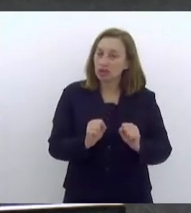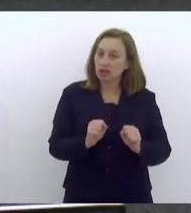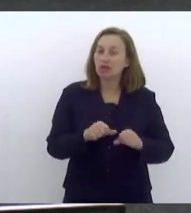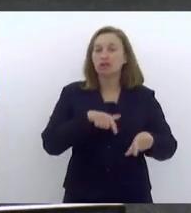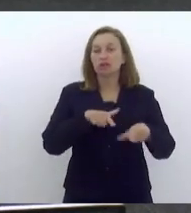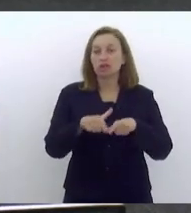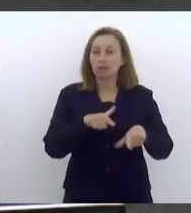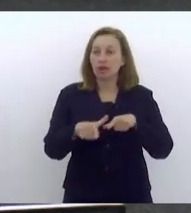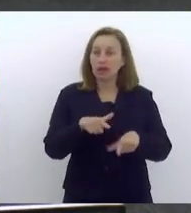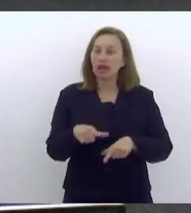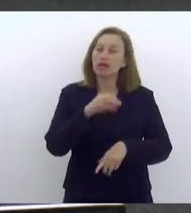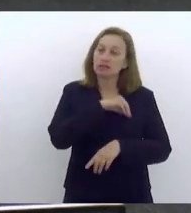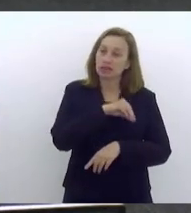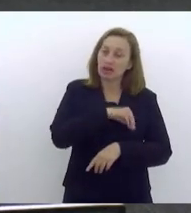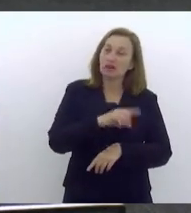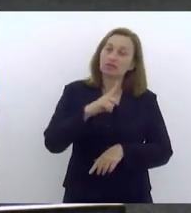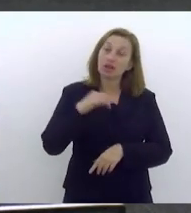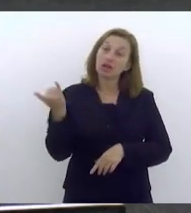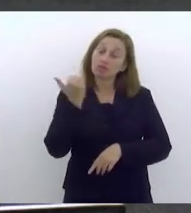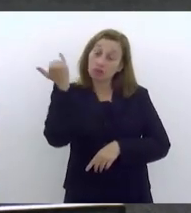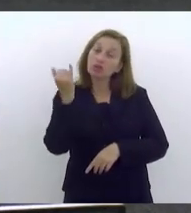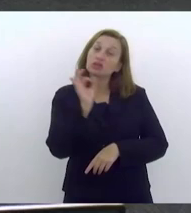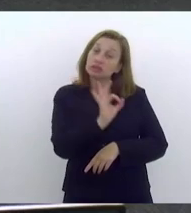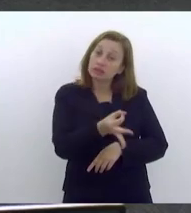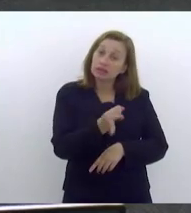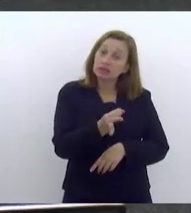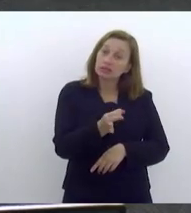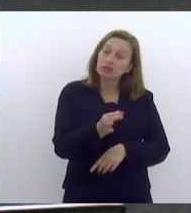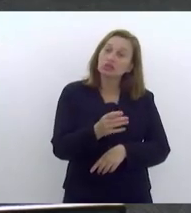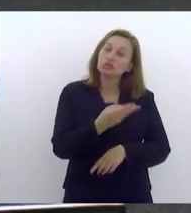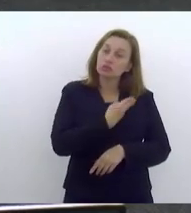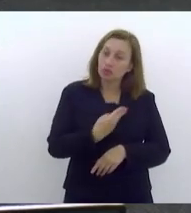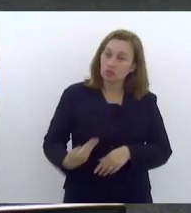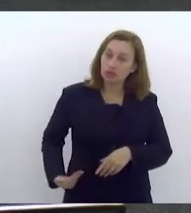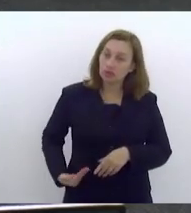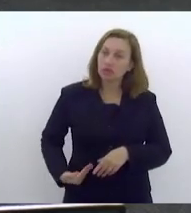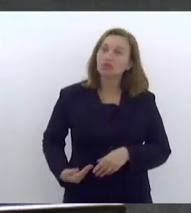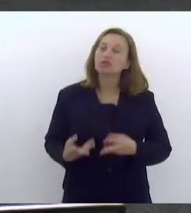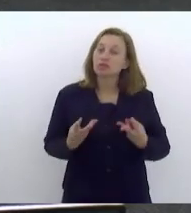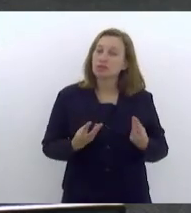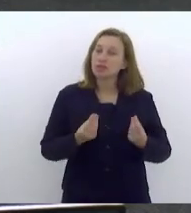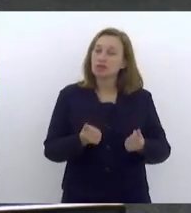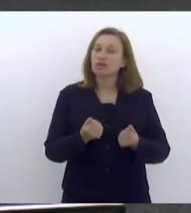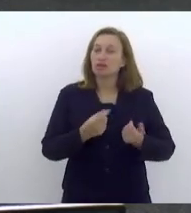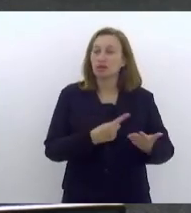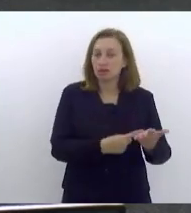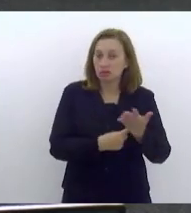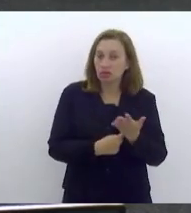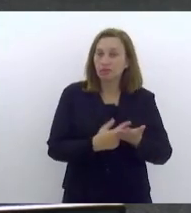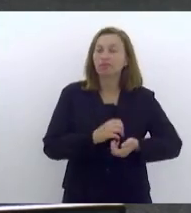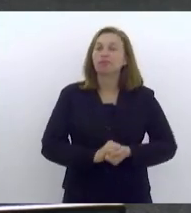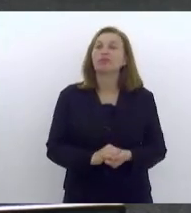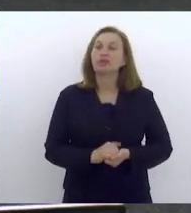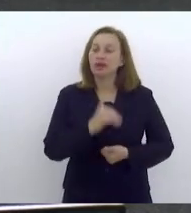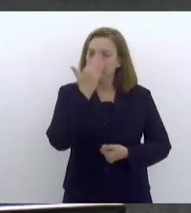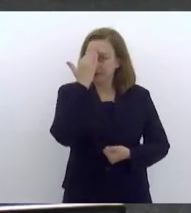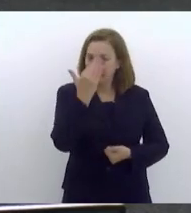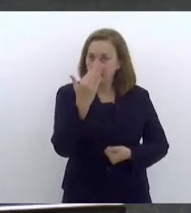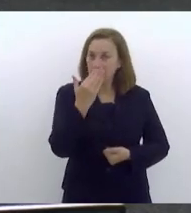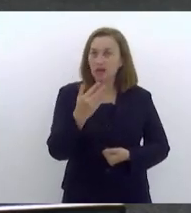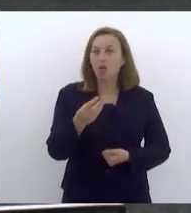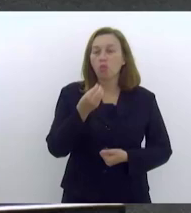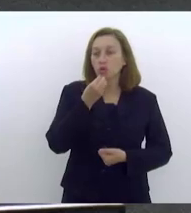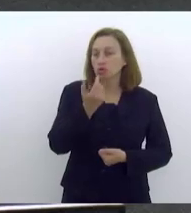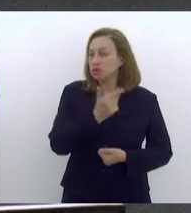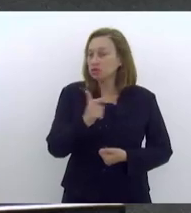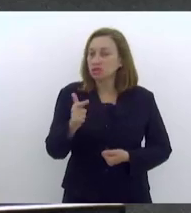para a sua casa, e é de suma importância, temos certeza que o nosso governador estará sensível a isso e está nos ajudando. Eu quero aqui agradecer, não tive a